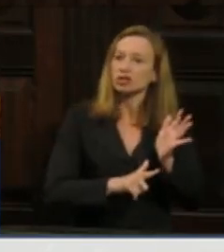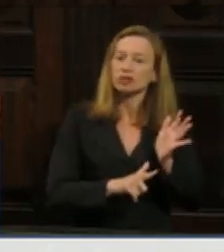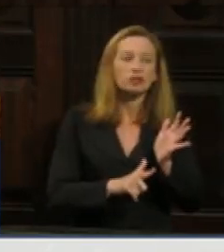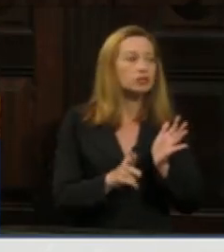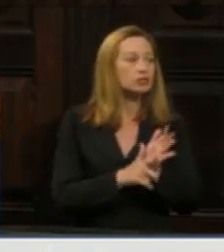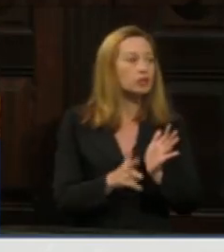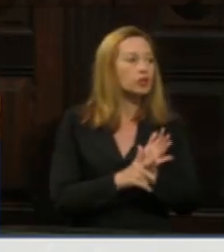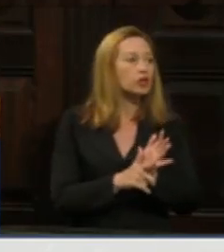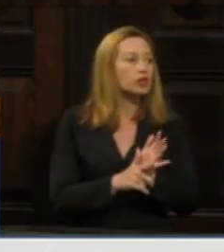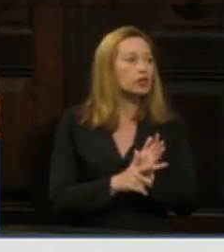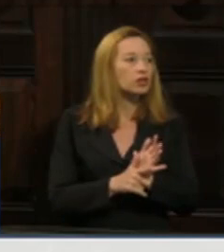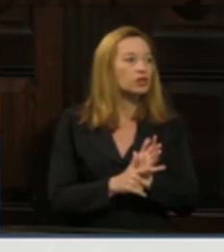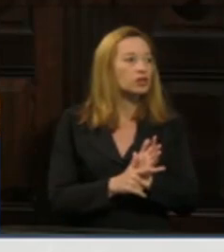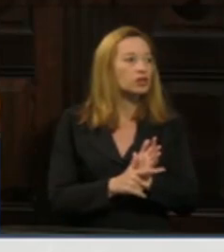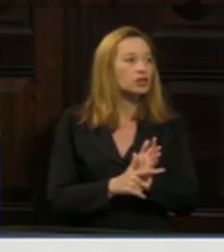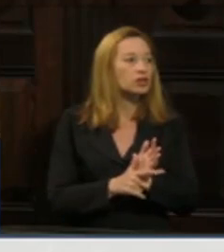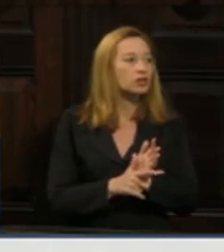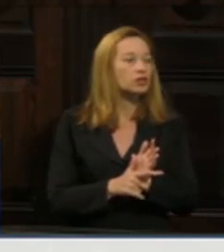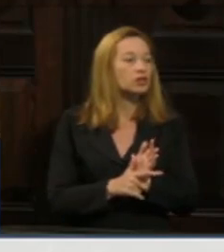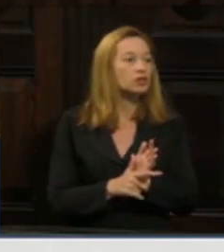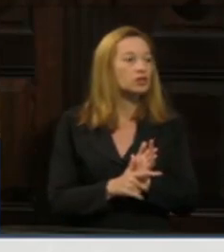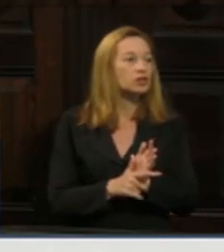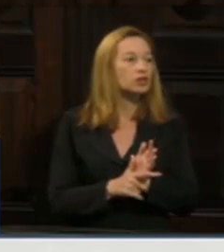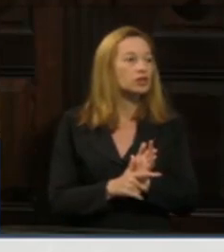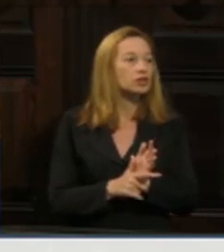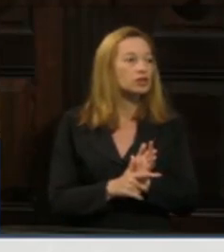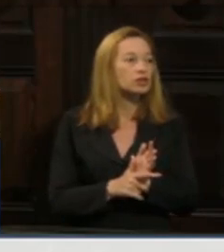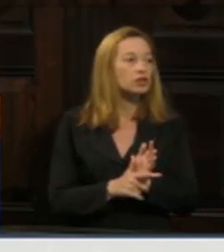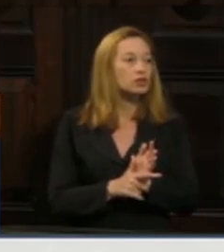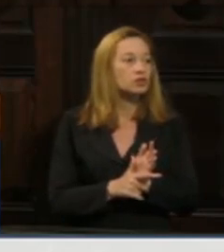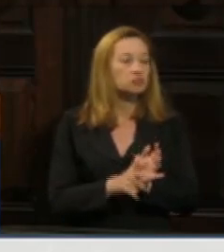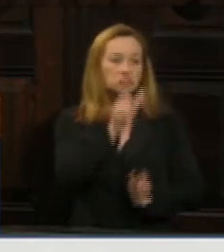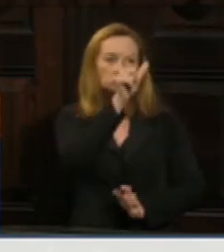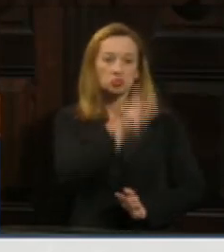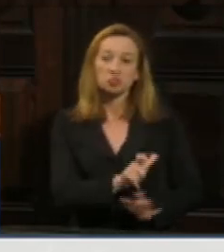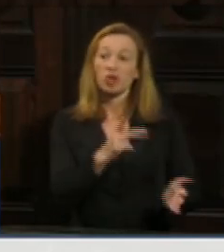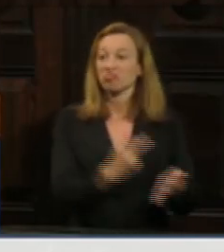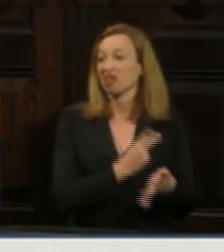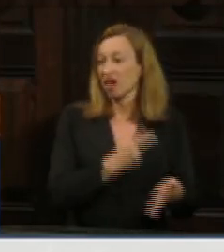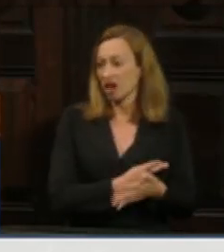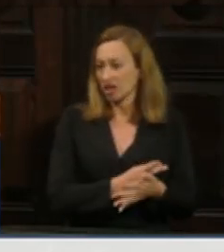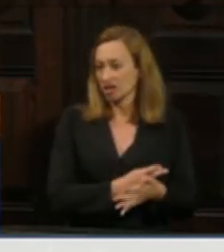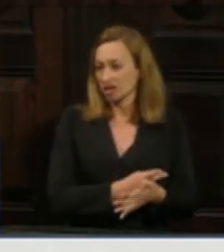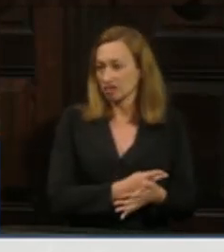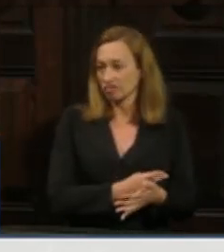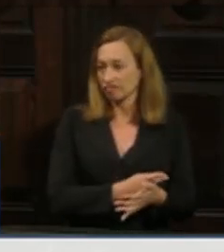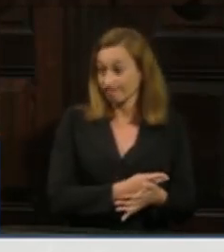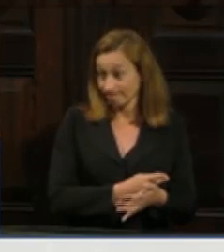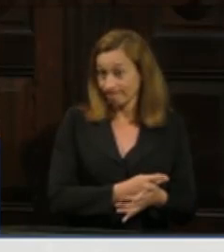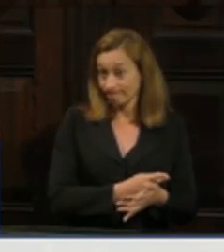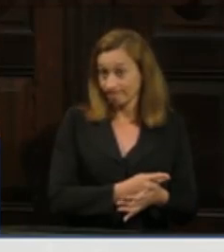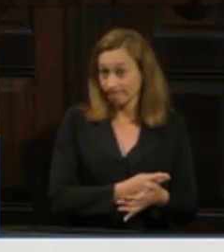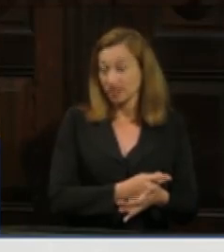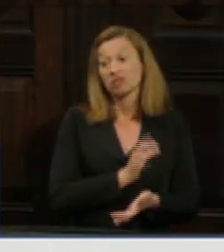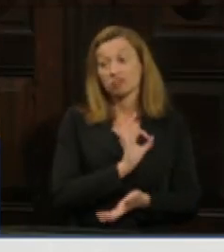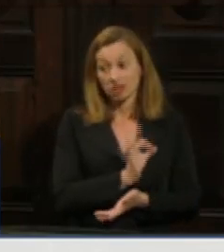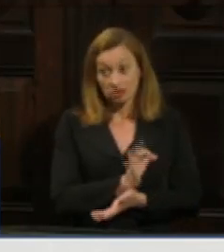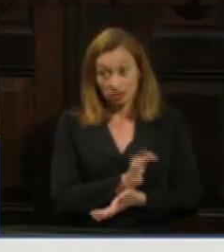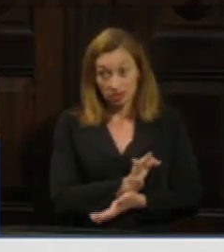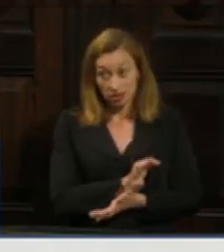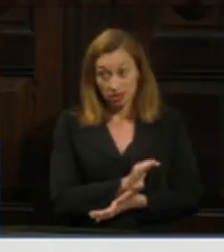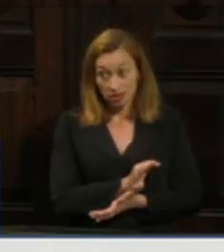Essa lista do COAF, eu entendo que, apesar de não